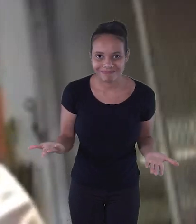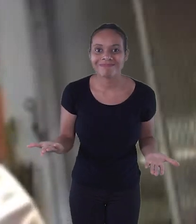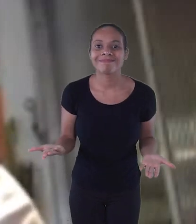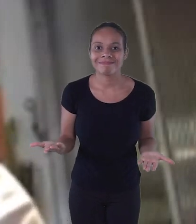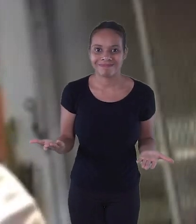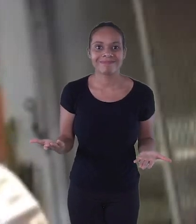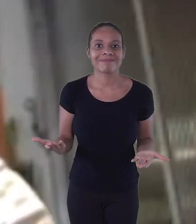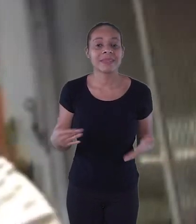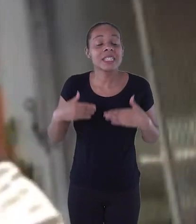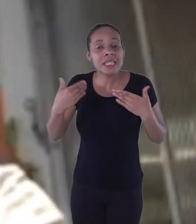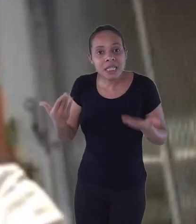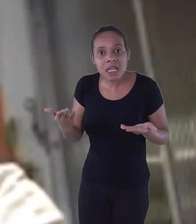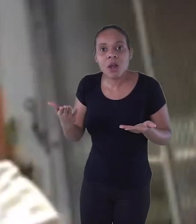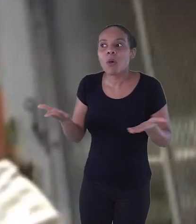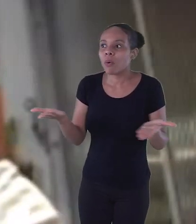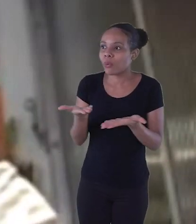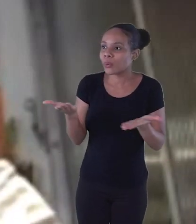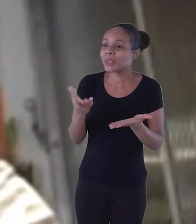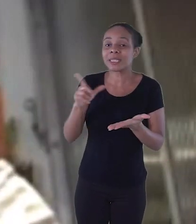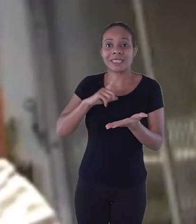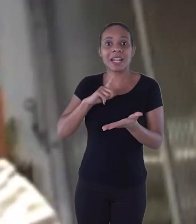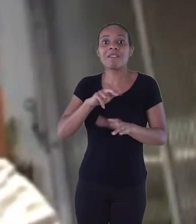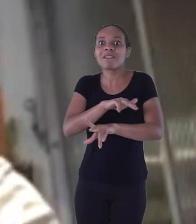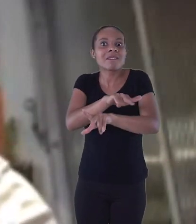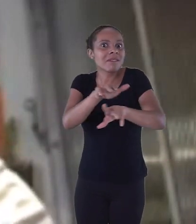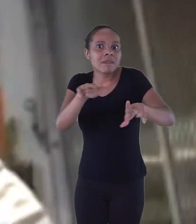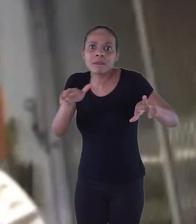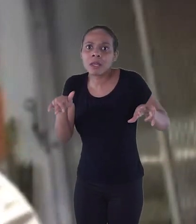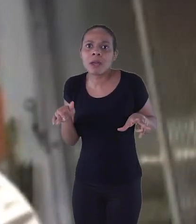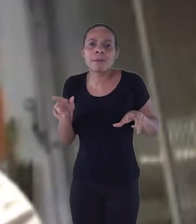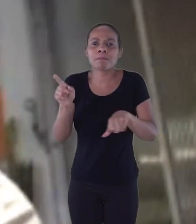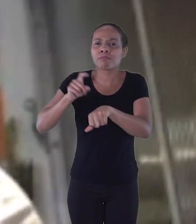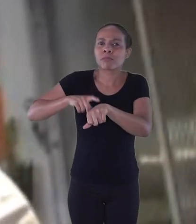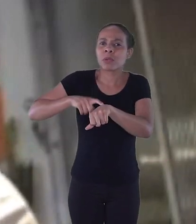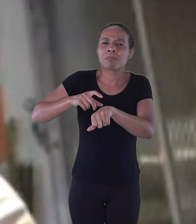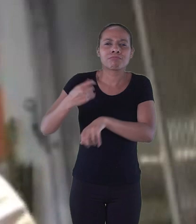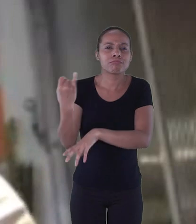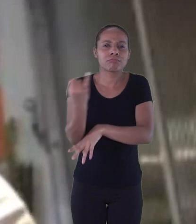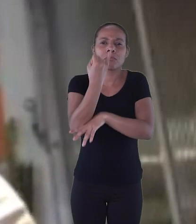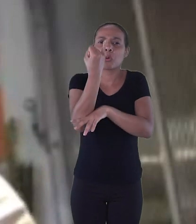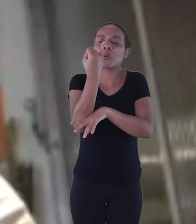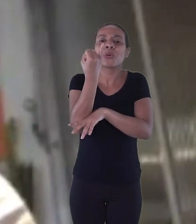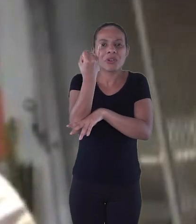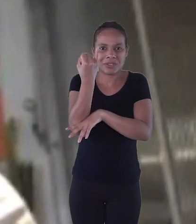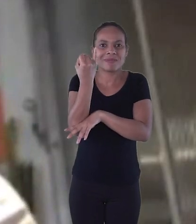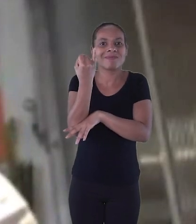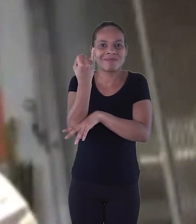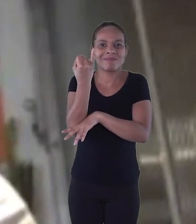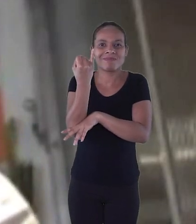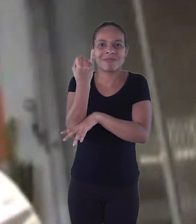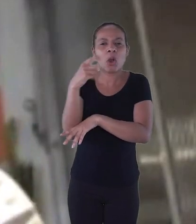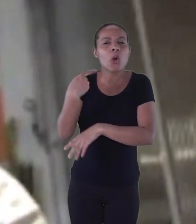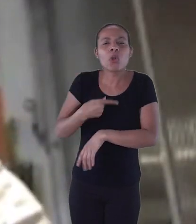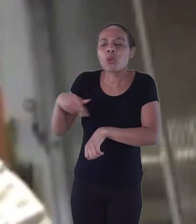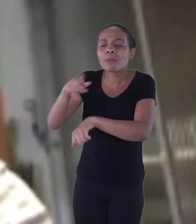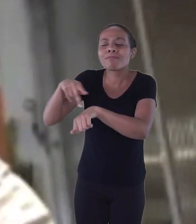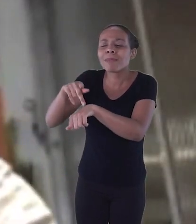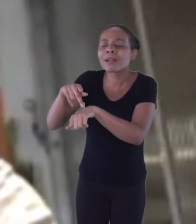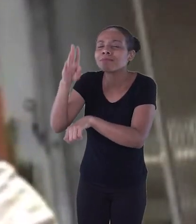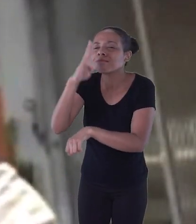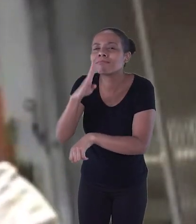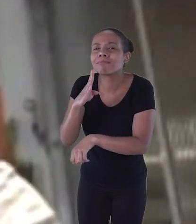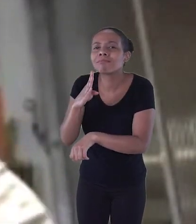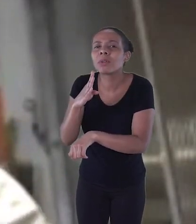acaso o livro sai agora para a gente refletir sobre todos esses momentos importantes em 22. Que país que a gente quer, né? Que república